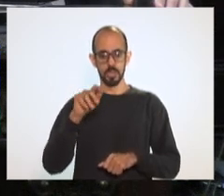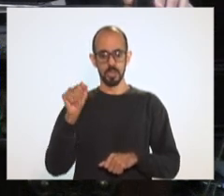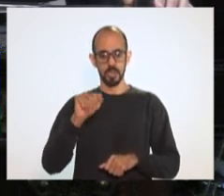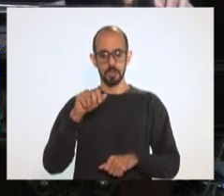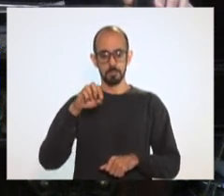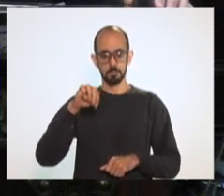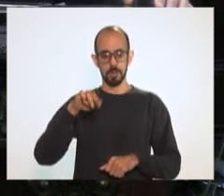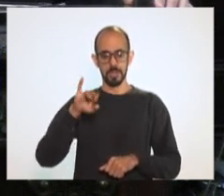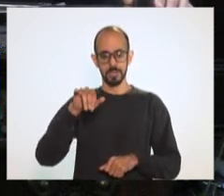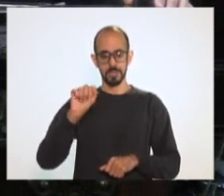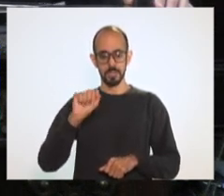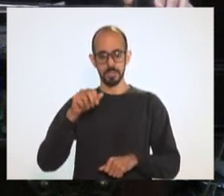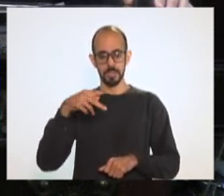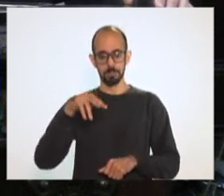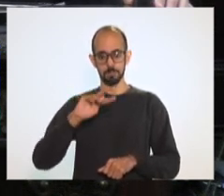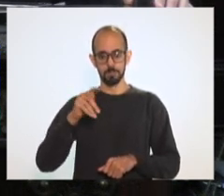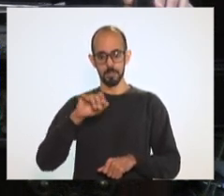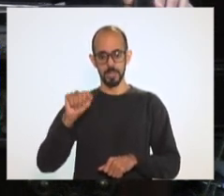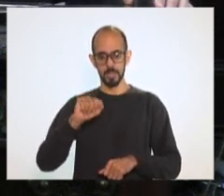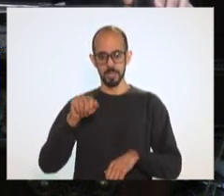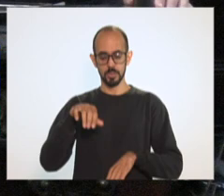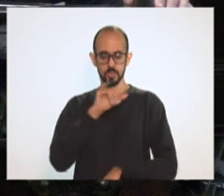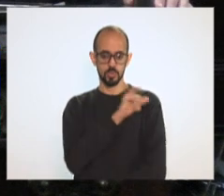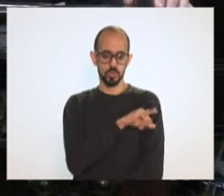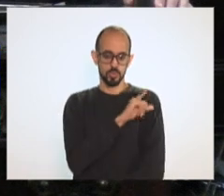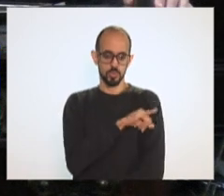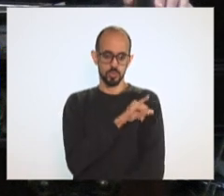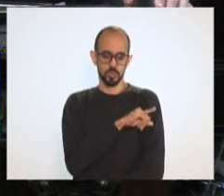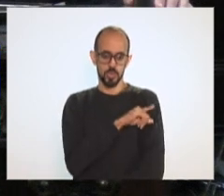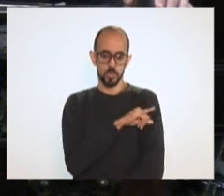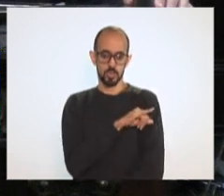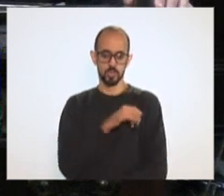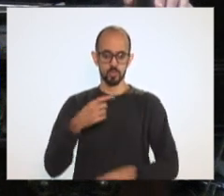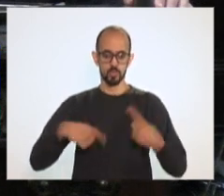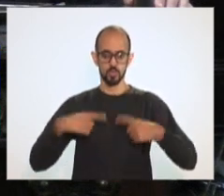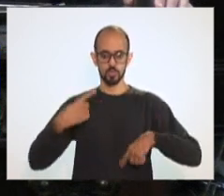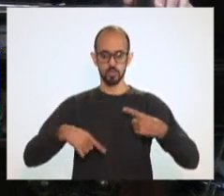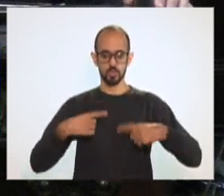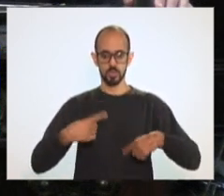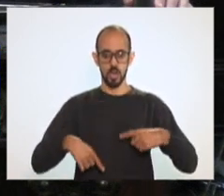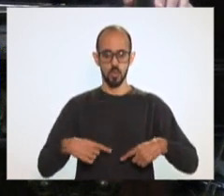guardiões da vida no âmbito do estado do Rio de Janeiro em discussão